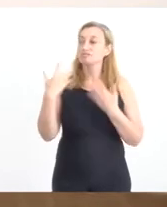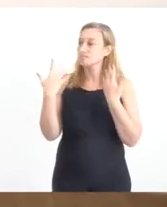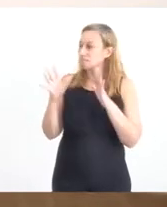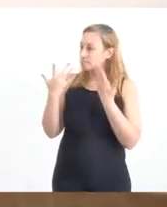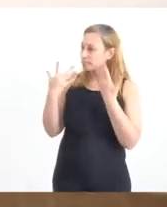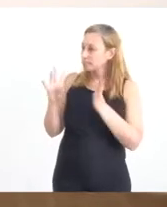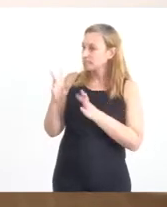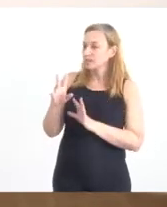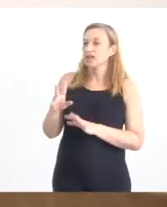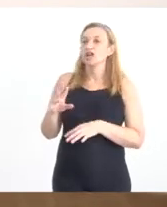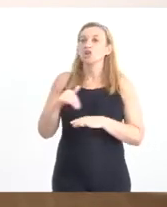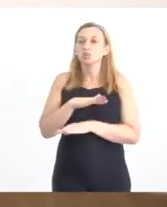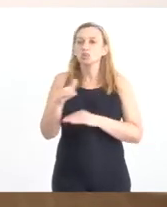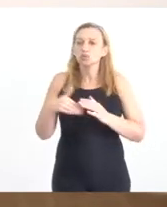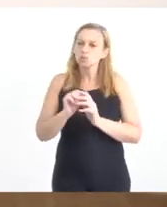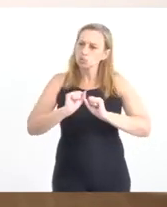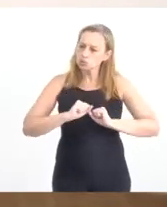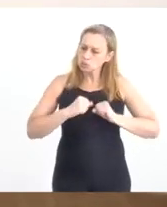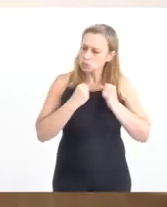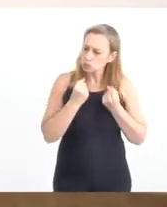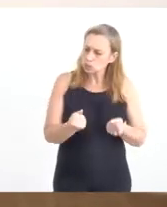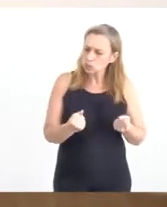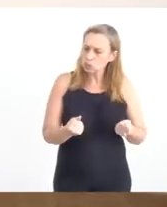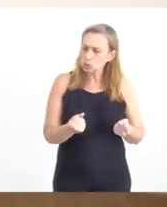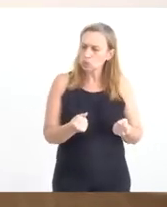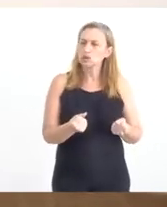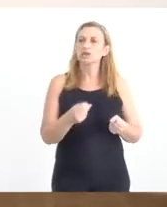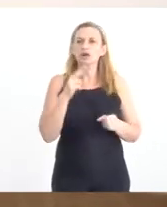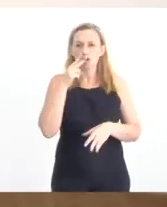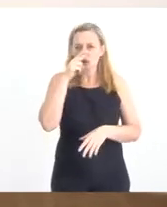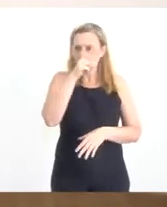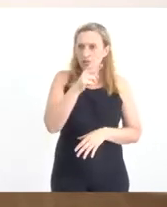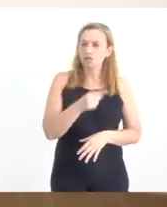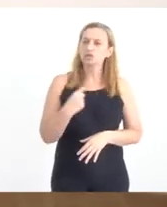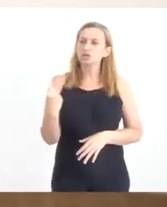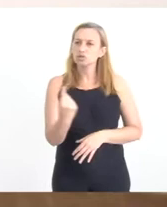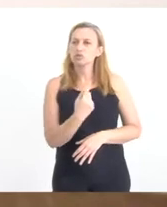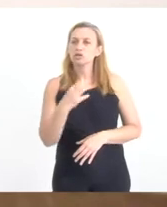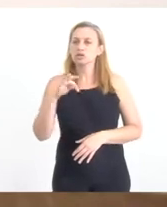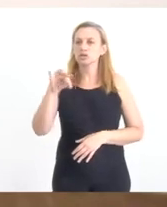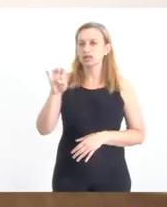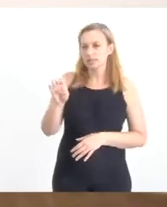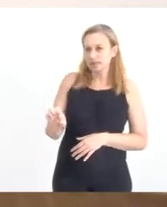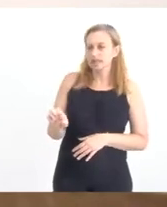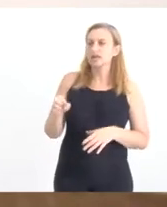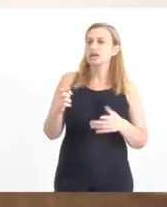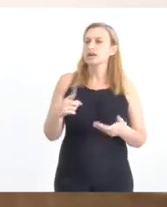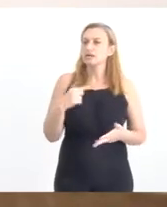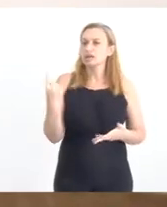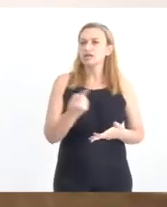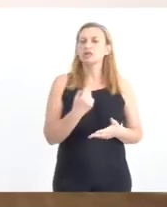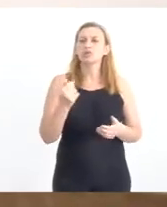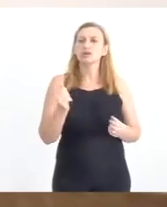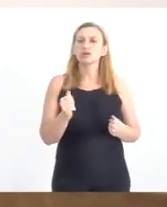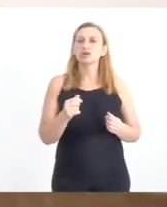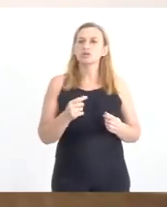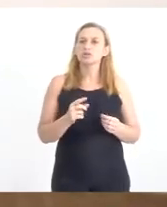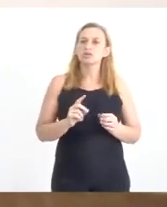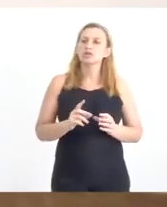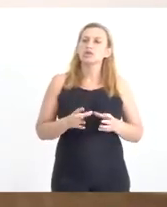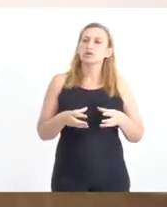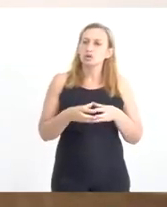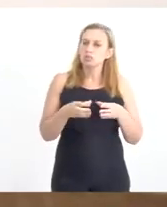de falar que todo esforço toda a força do nosso gabinete para que a gente leve essa